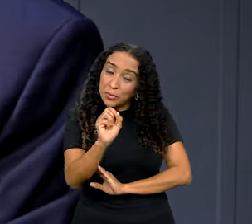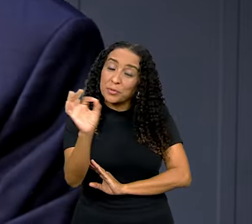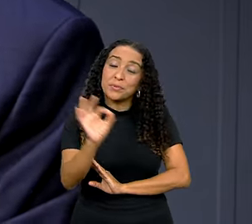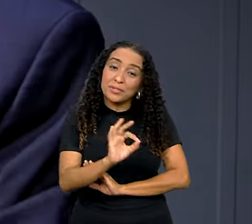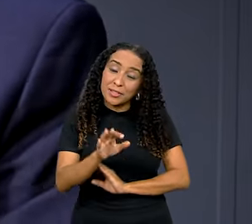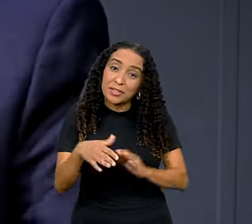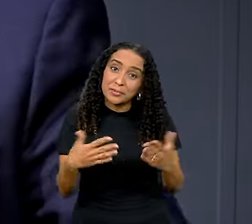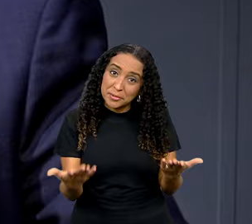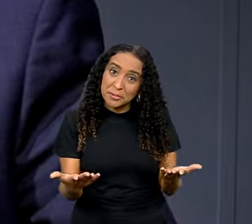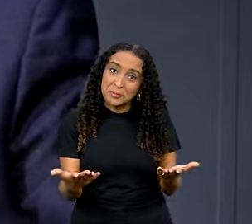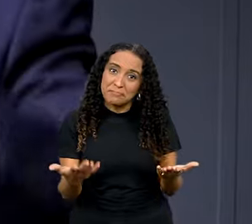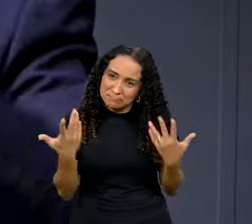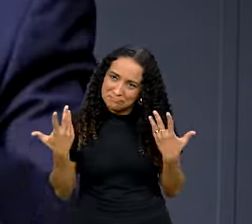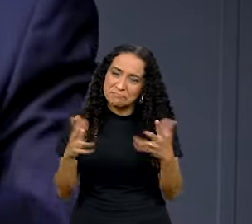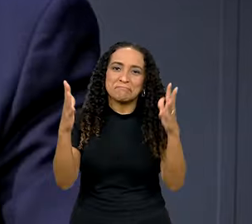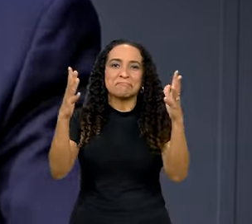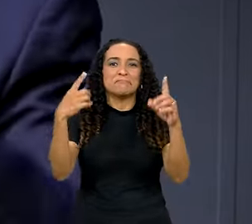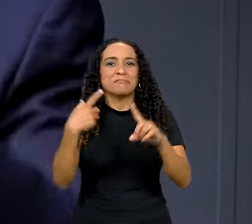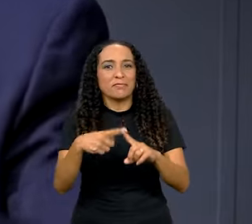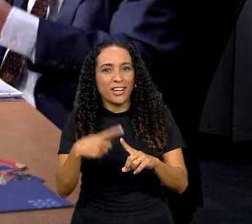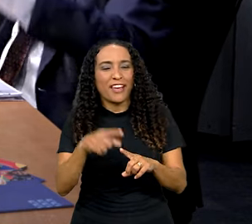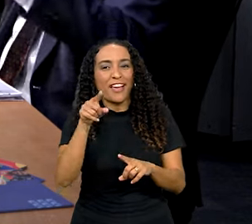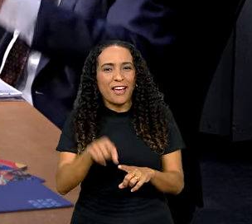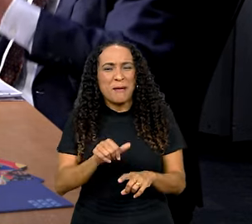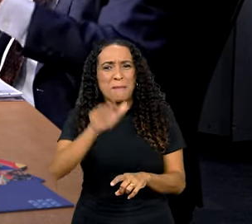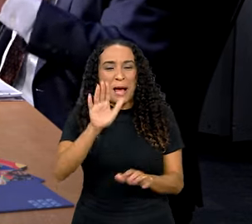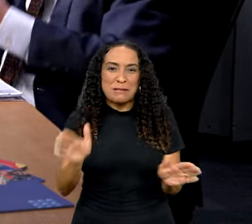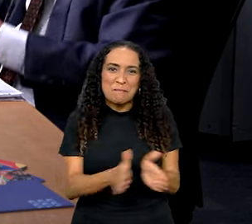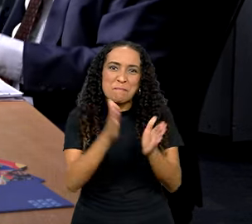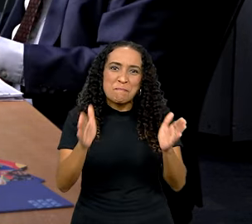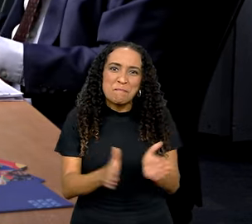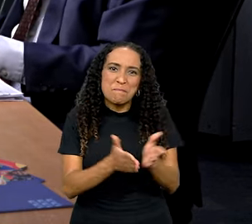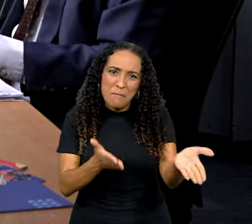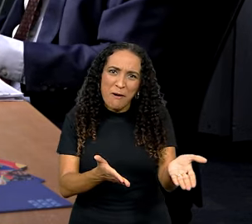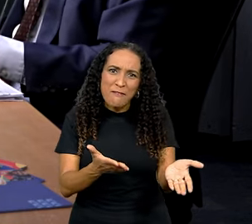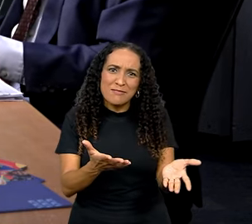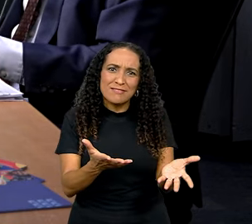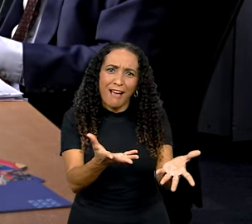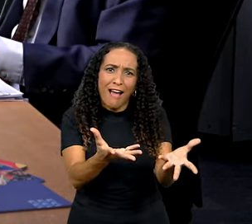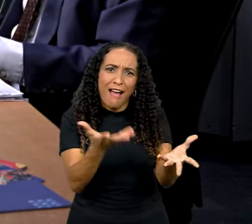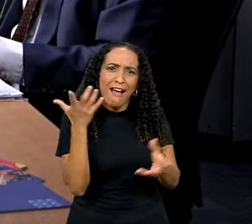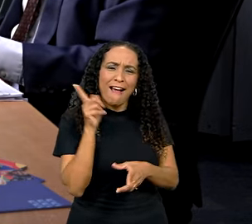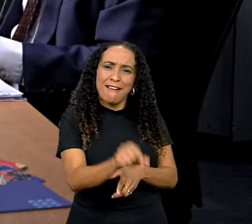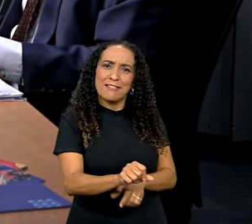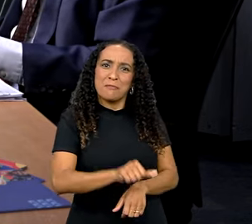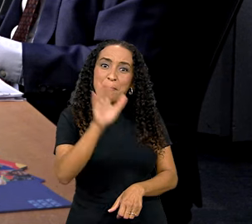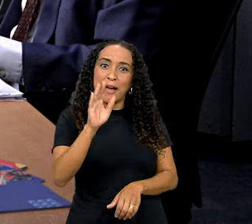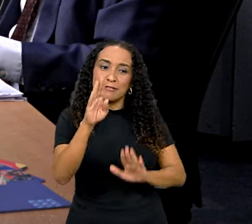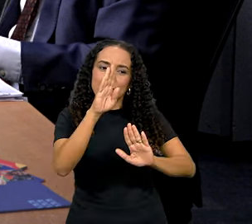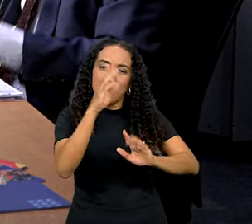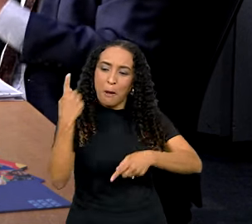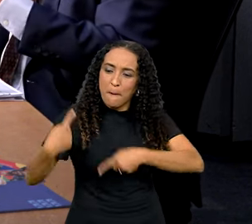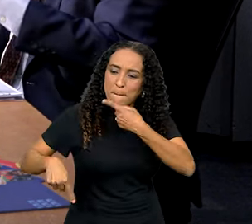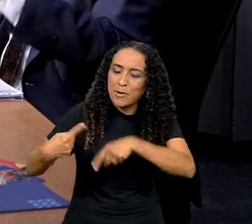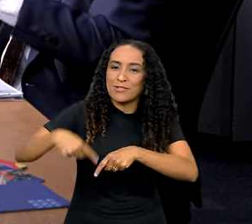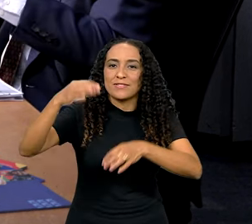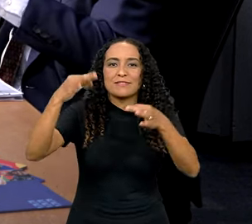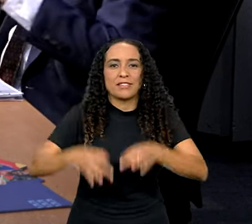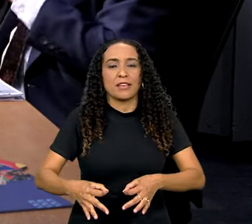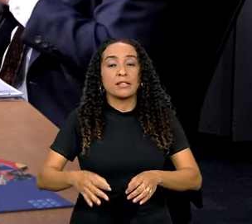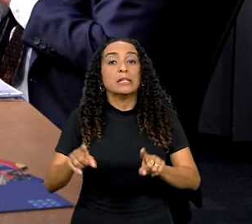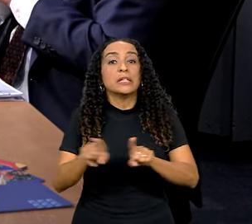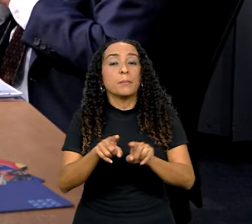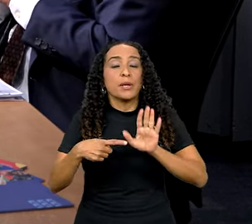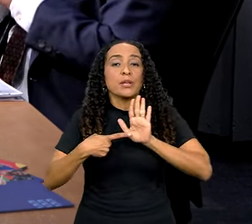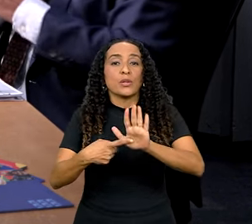38% Então viva porque são os mais pobres que estão ganhando mais com as políticas assertivas e